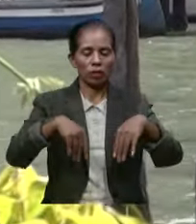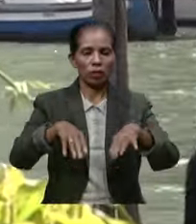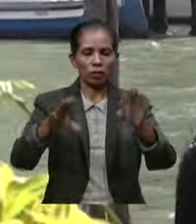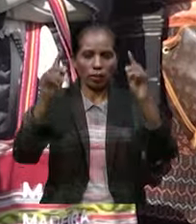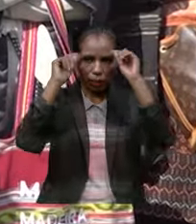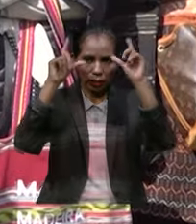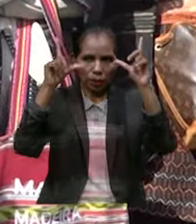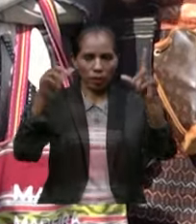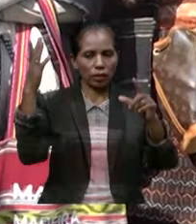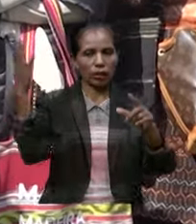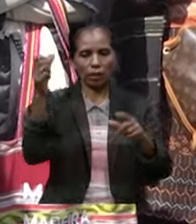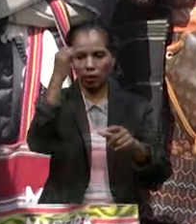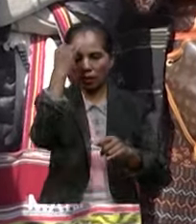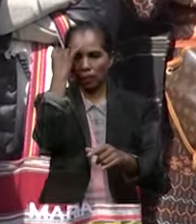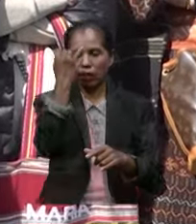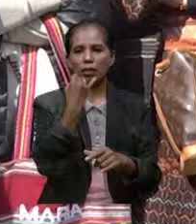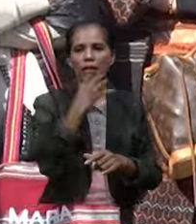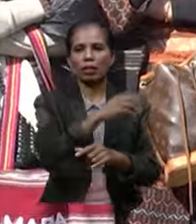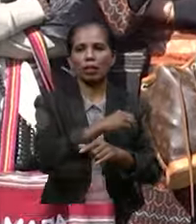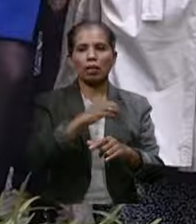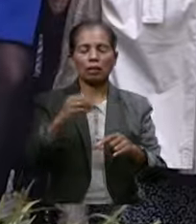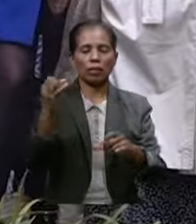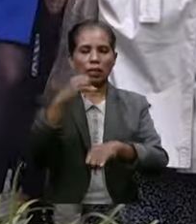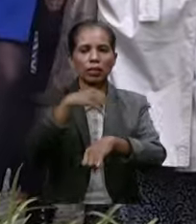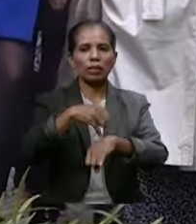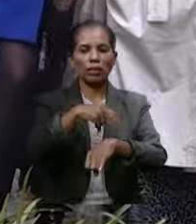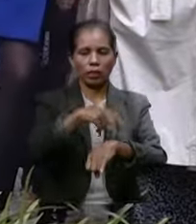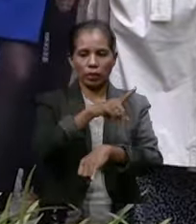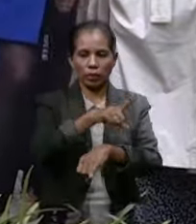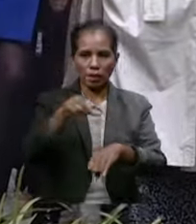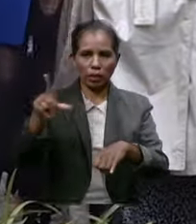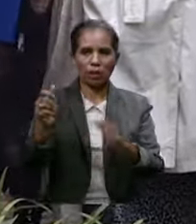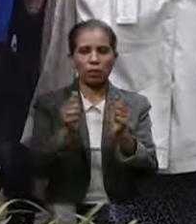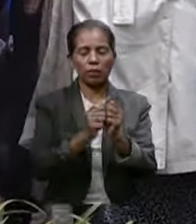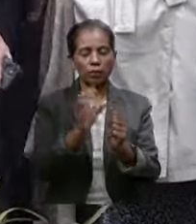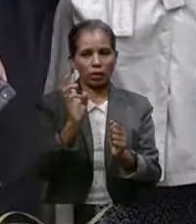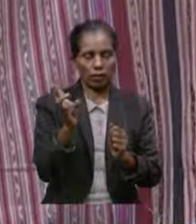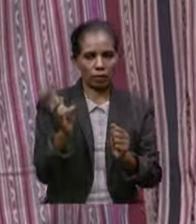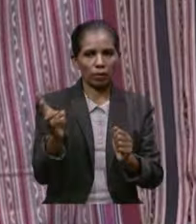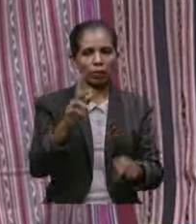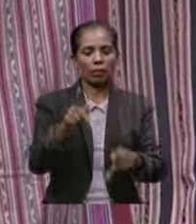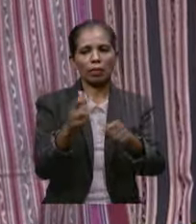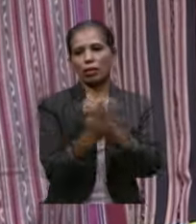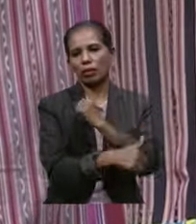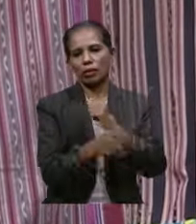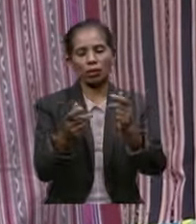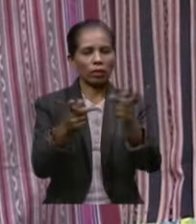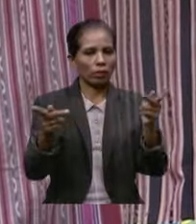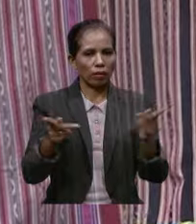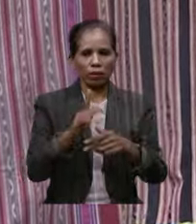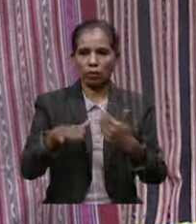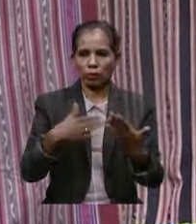e a Veneza, Itália, para a Exposição Internacional Arte Contemporânea Badala Nenulo, o tema é um estrangeiro e a Fatim Hutu.